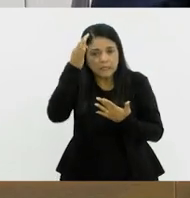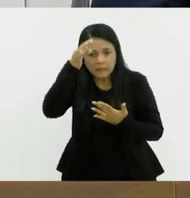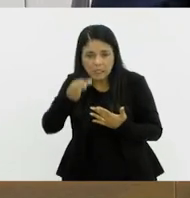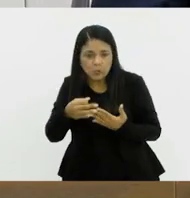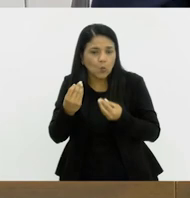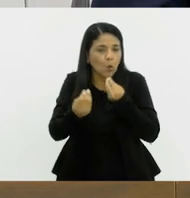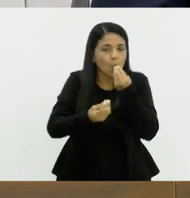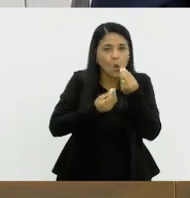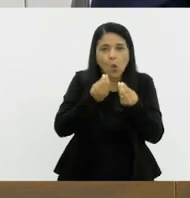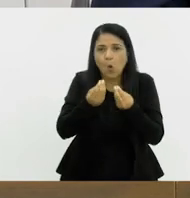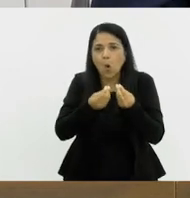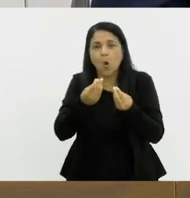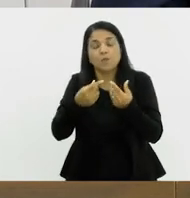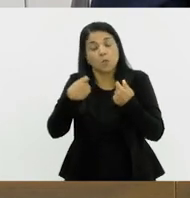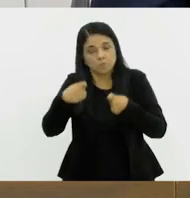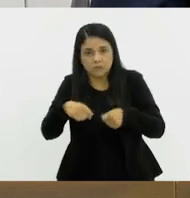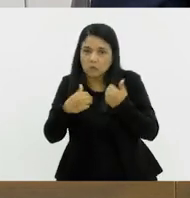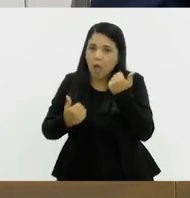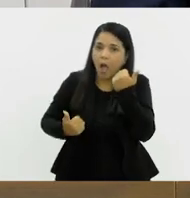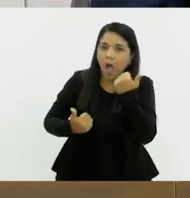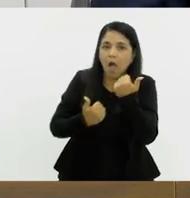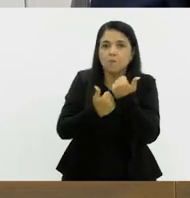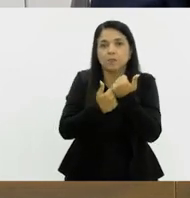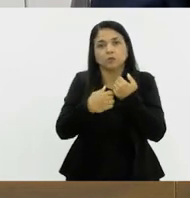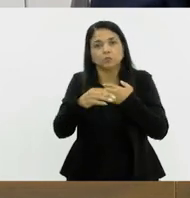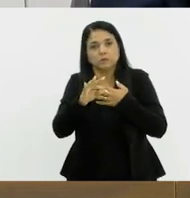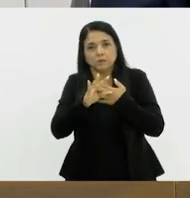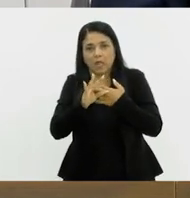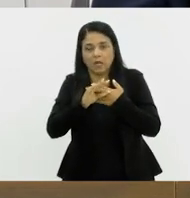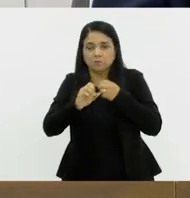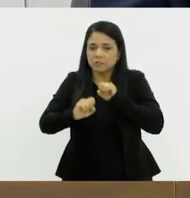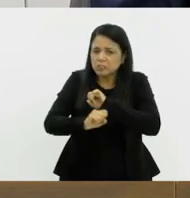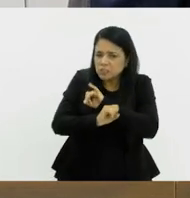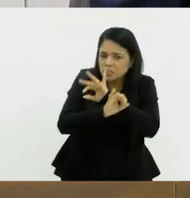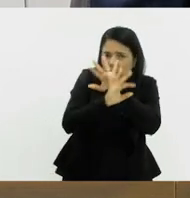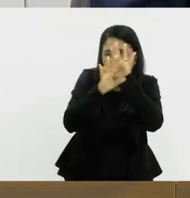também de apoio, né, técnico.